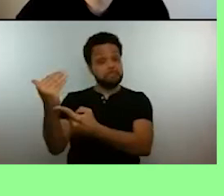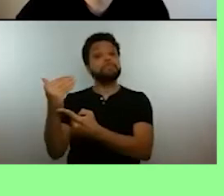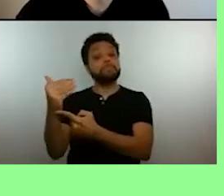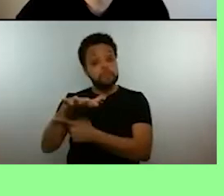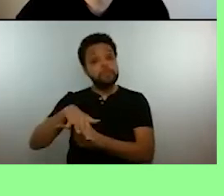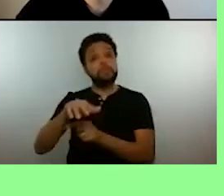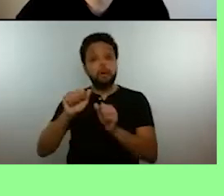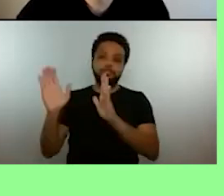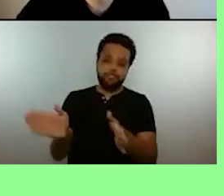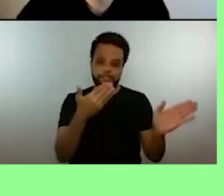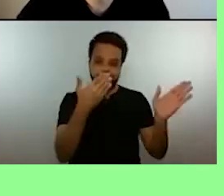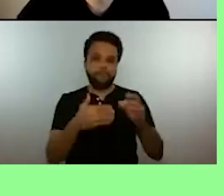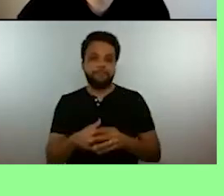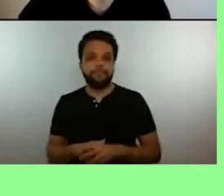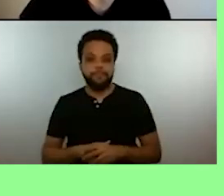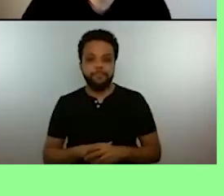passar, por favor, Cláudio.